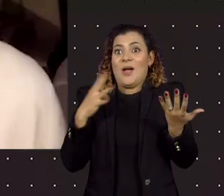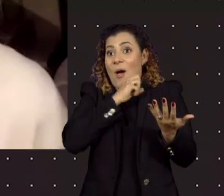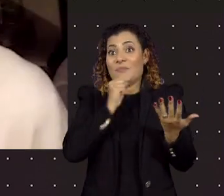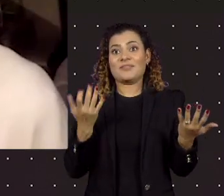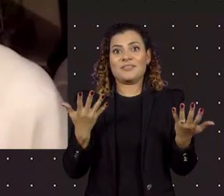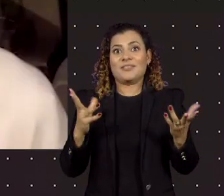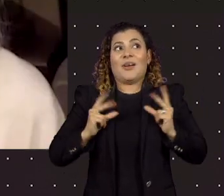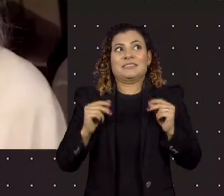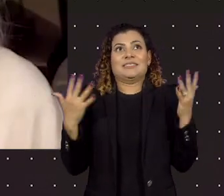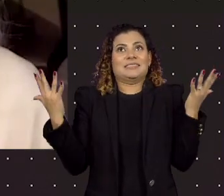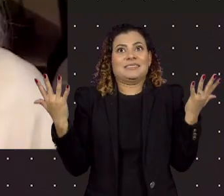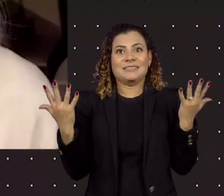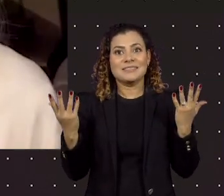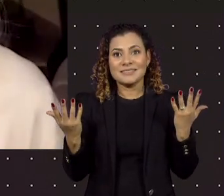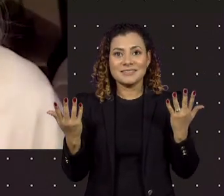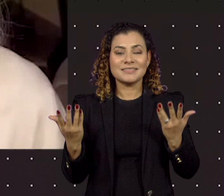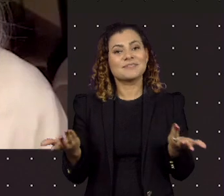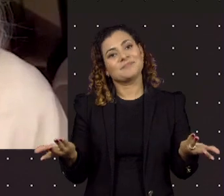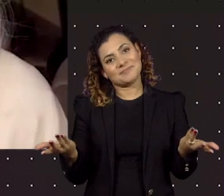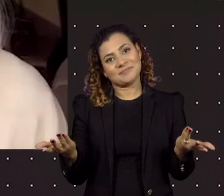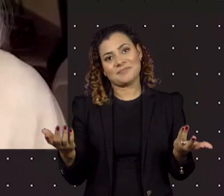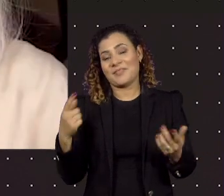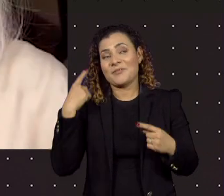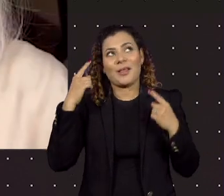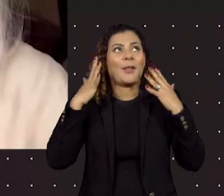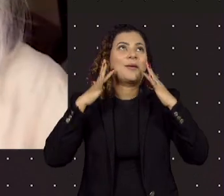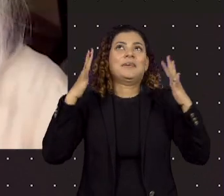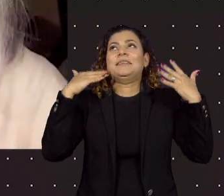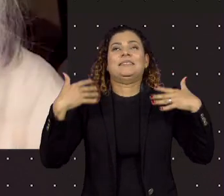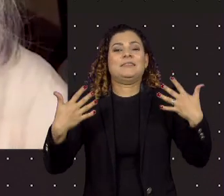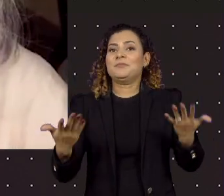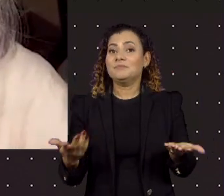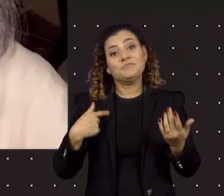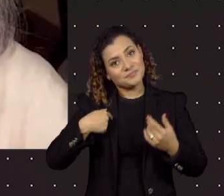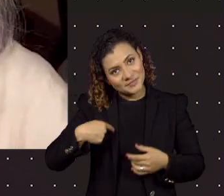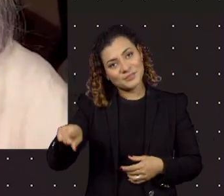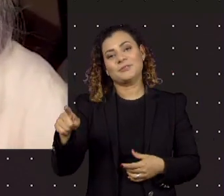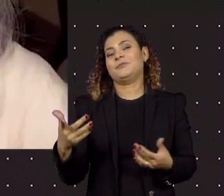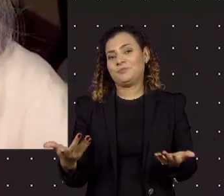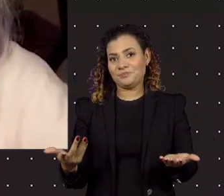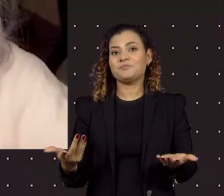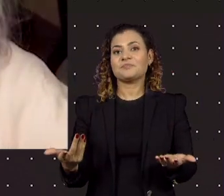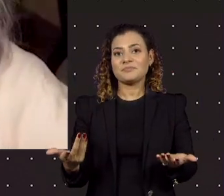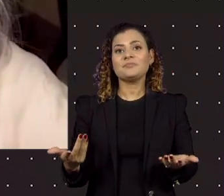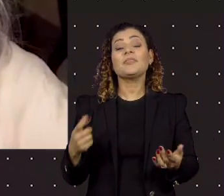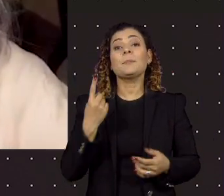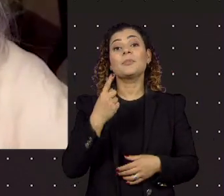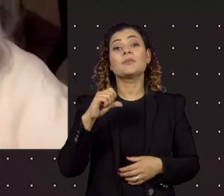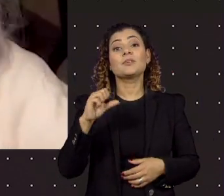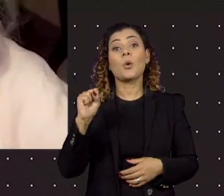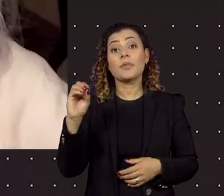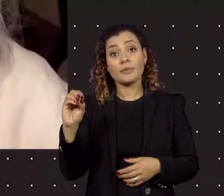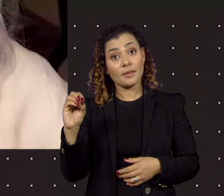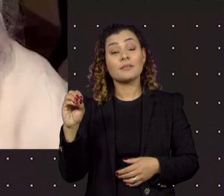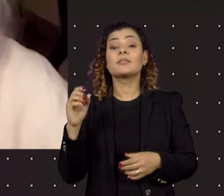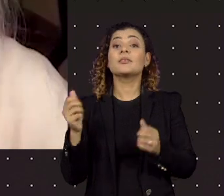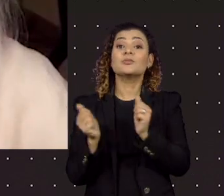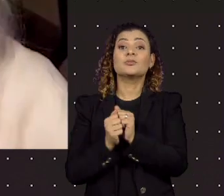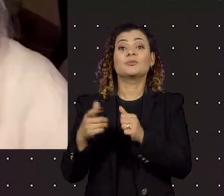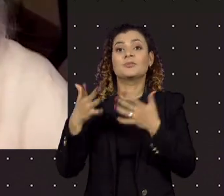uau! Sempre doida, né? Aí eu fui fazer, em 1980, o espetáculo que eu